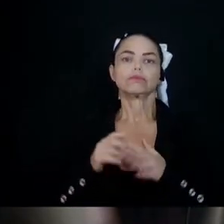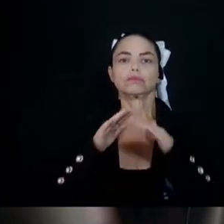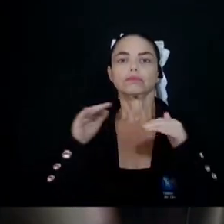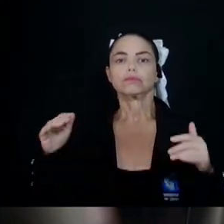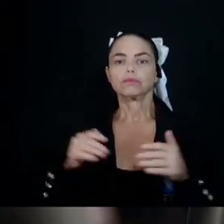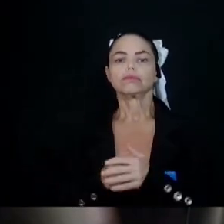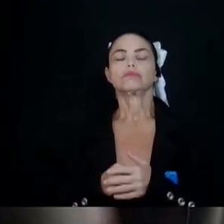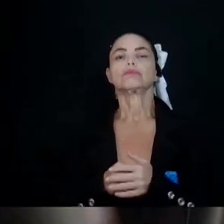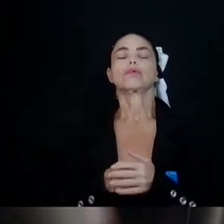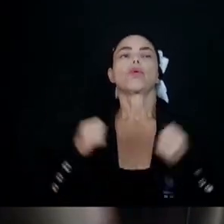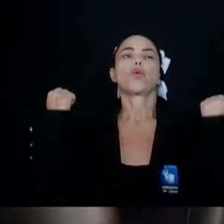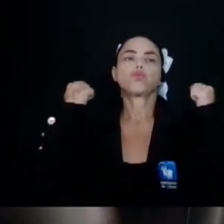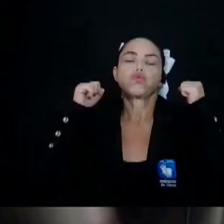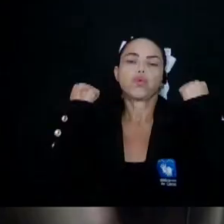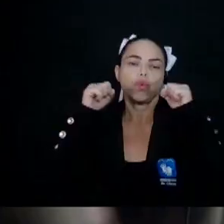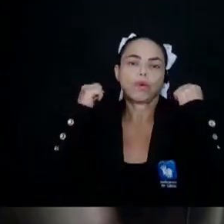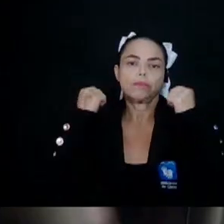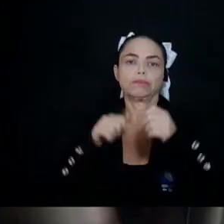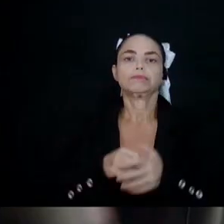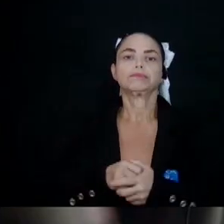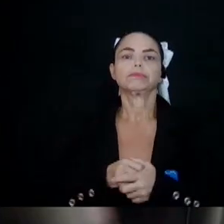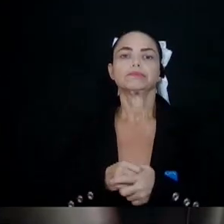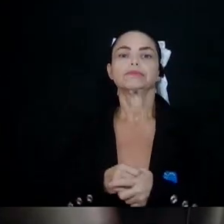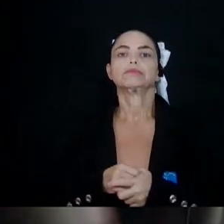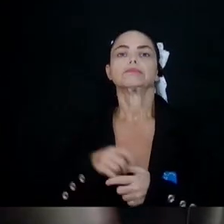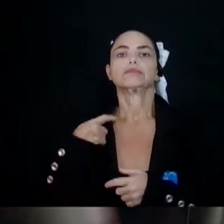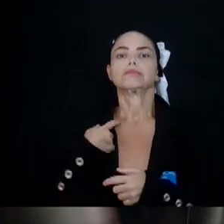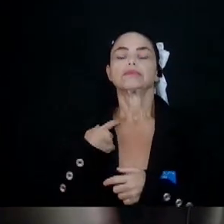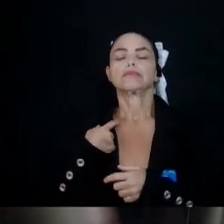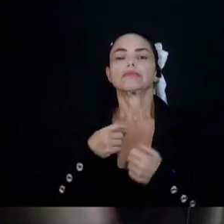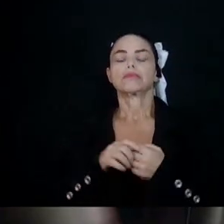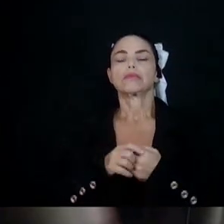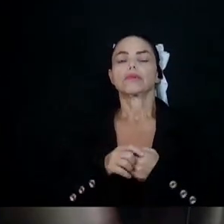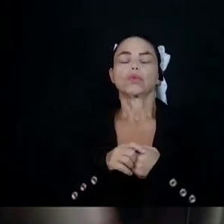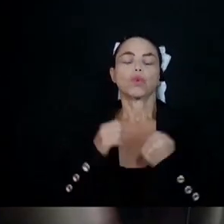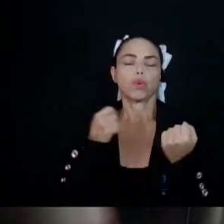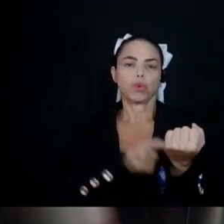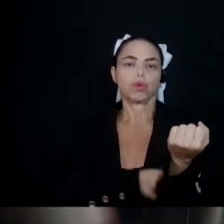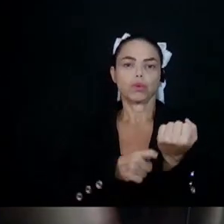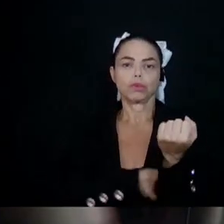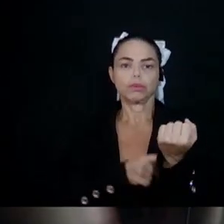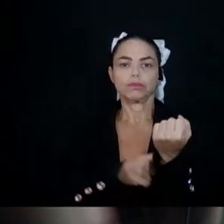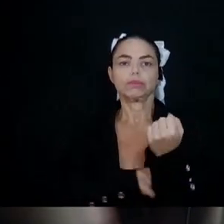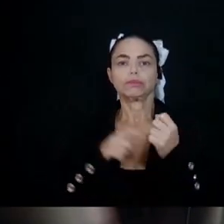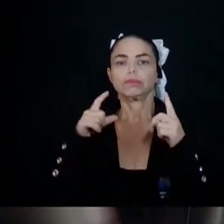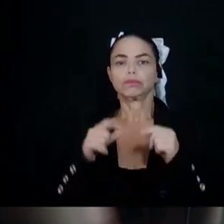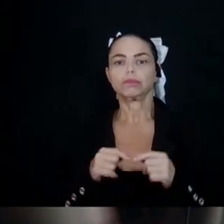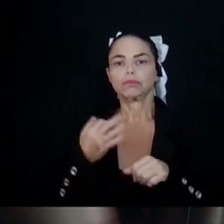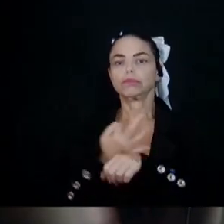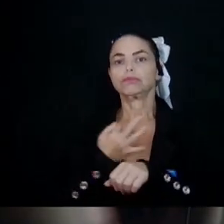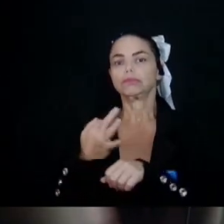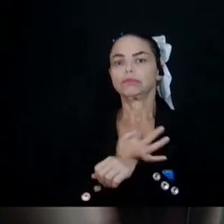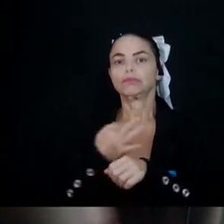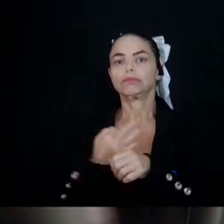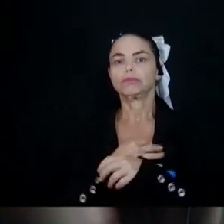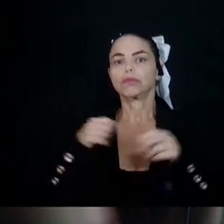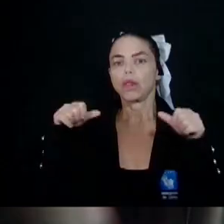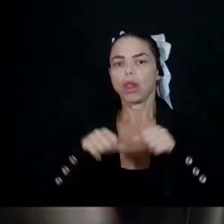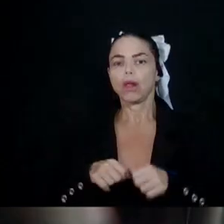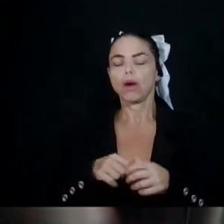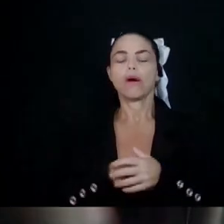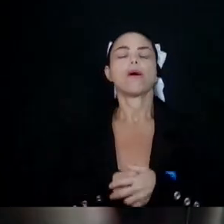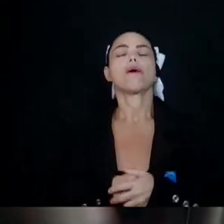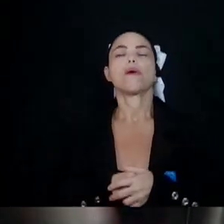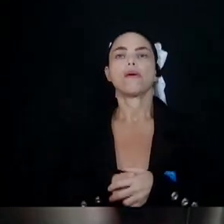mais agitada, uma criança mais irritada, com baixa tolerância à frustração,